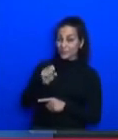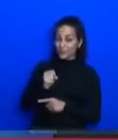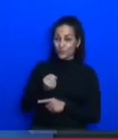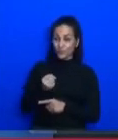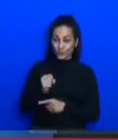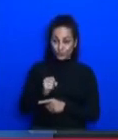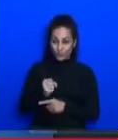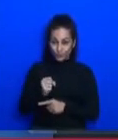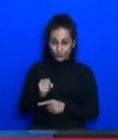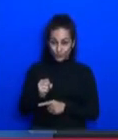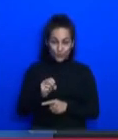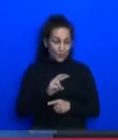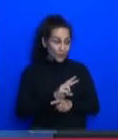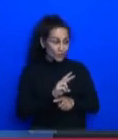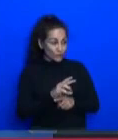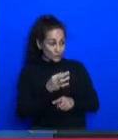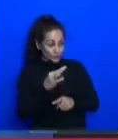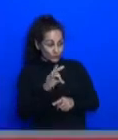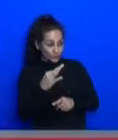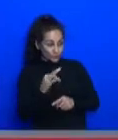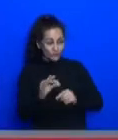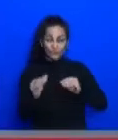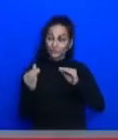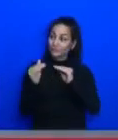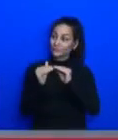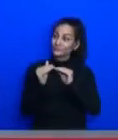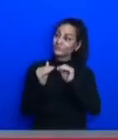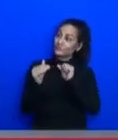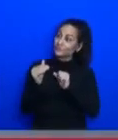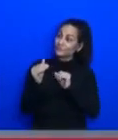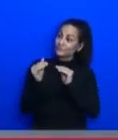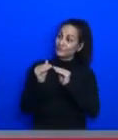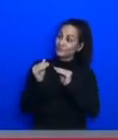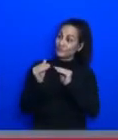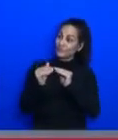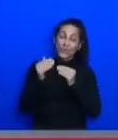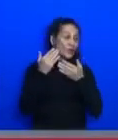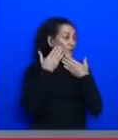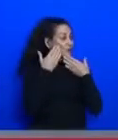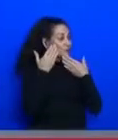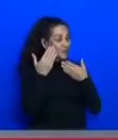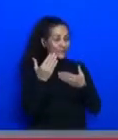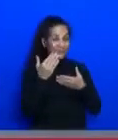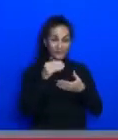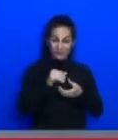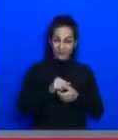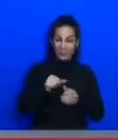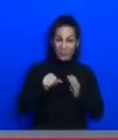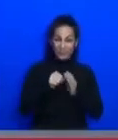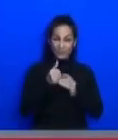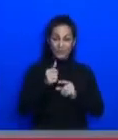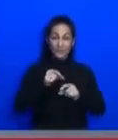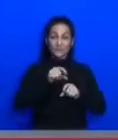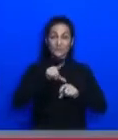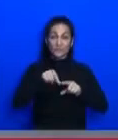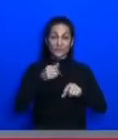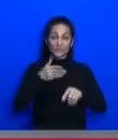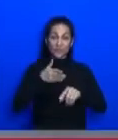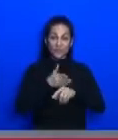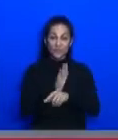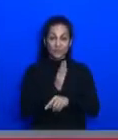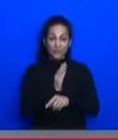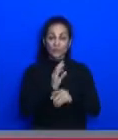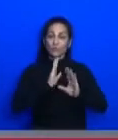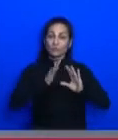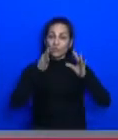e 28. Auditoras, confirmam? Sim, confirmo. Sim, confirmo. Obrigado. Primeiro sorteio realizado,